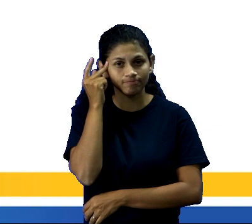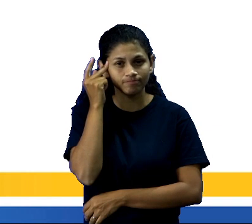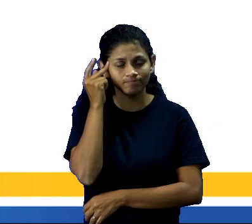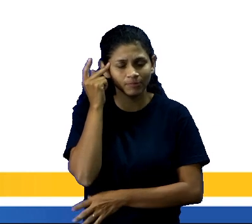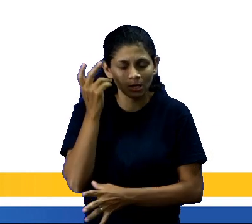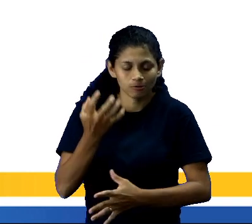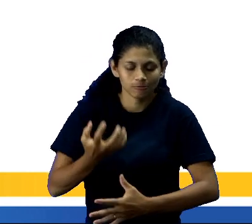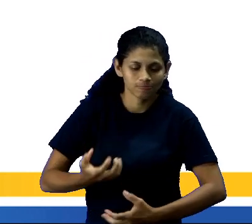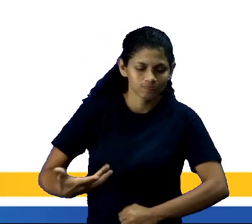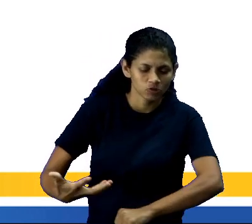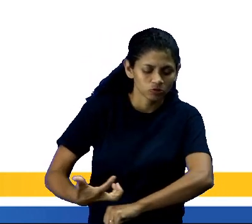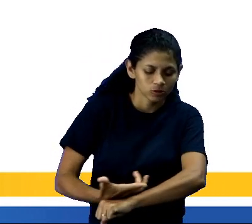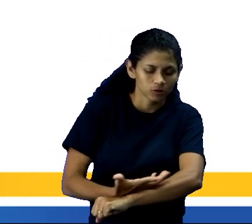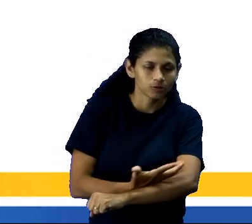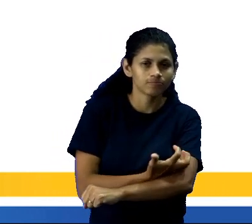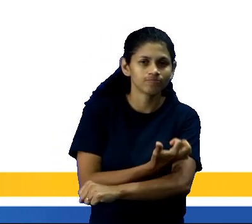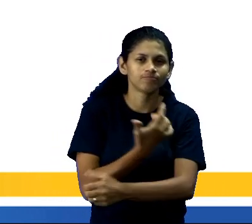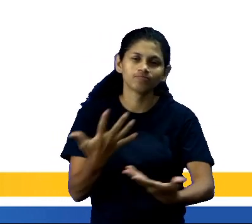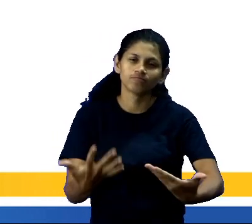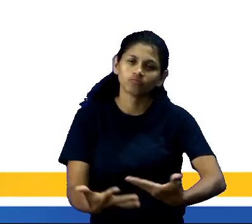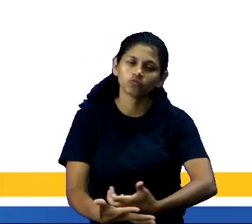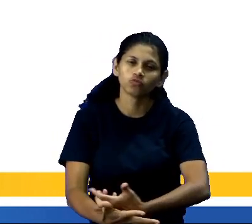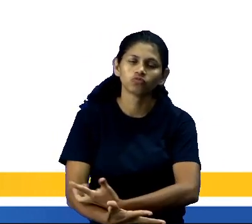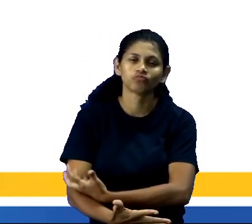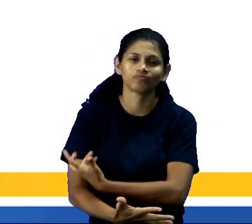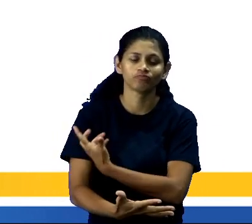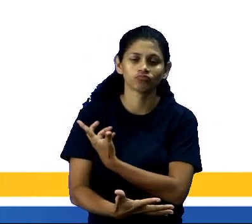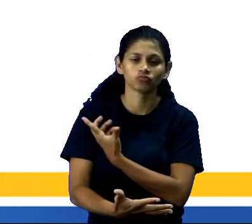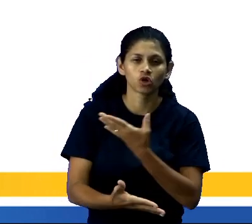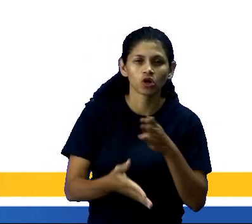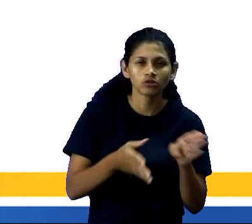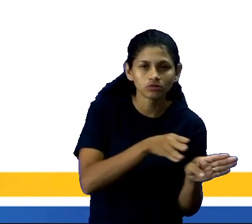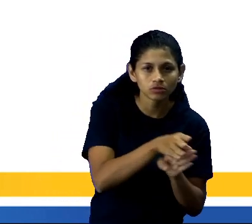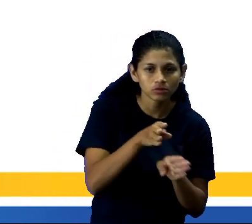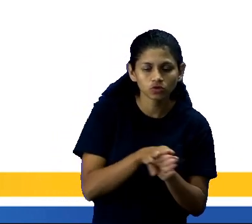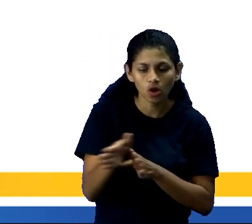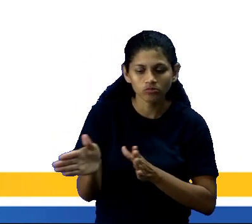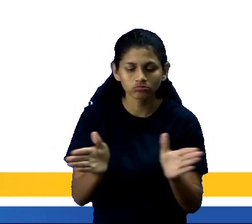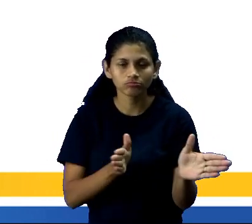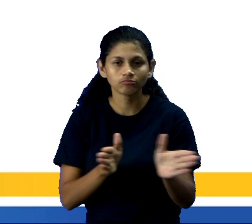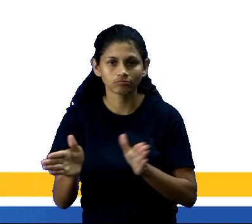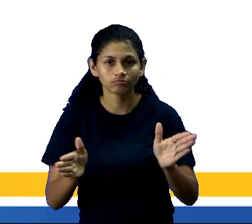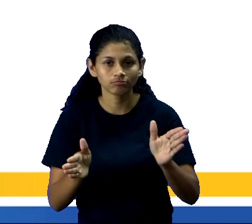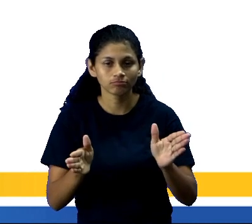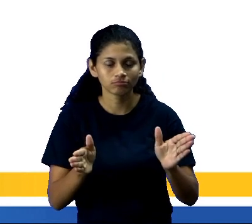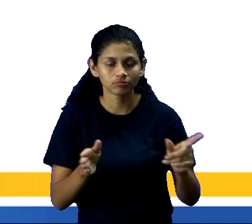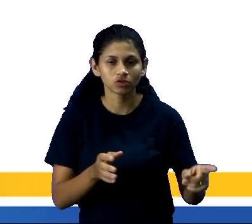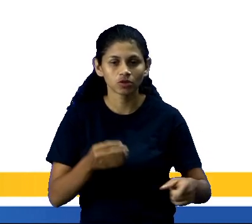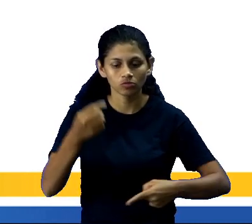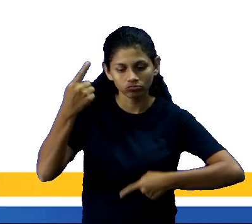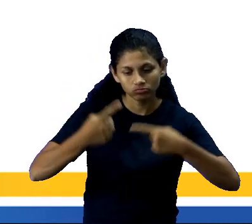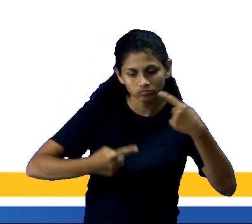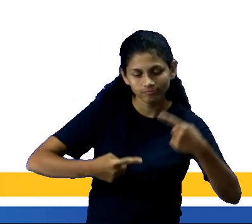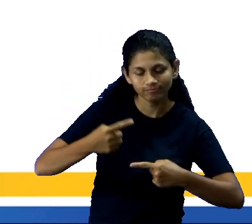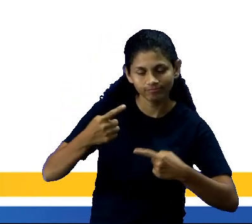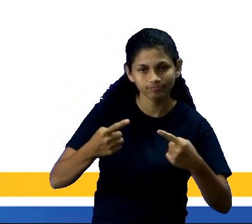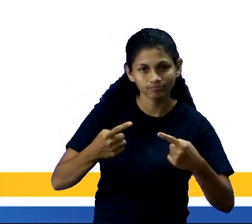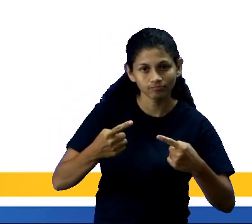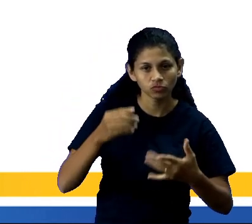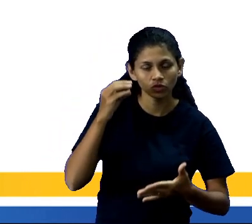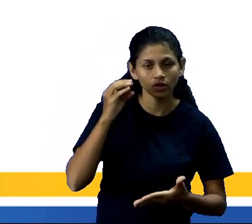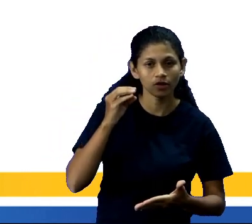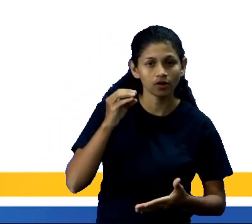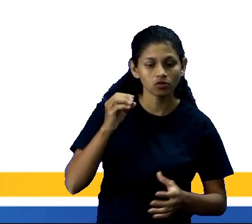nos emocionar, eles apontam caminhos, dão argumentos, propõem pensamentos e são fonte inesgotável